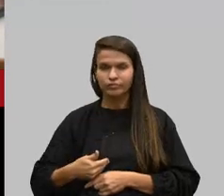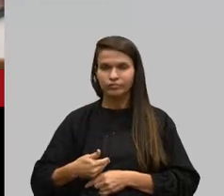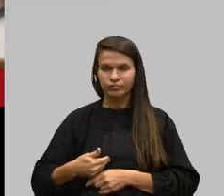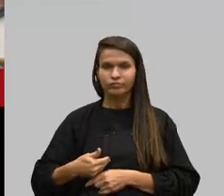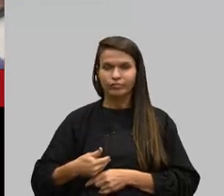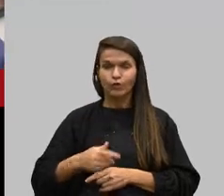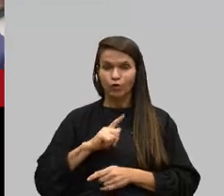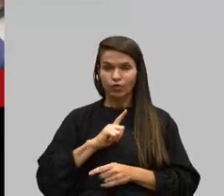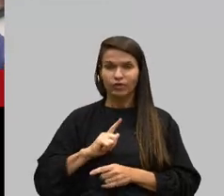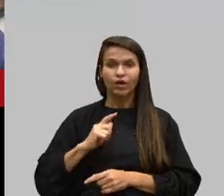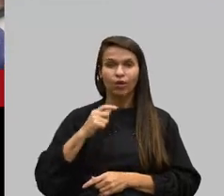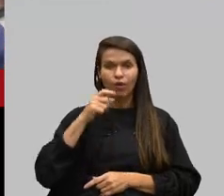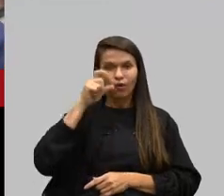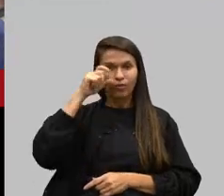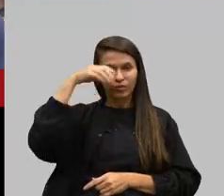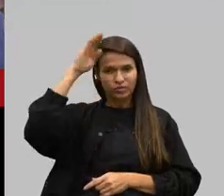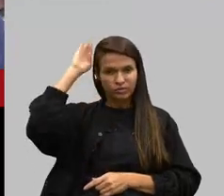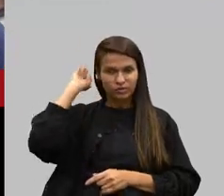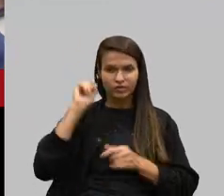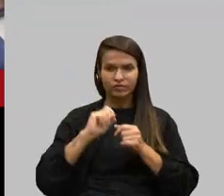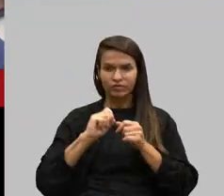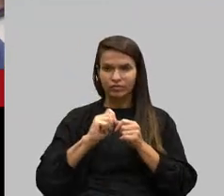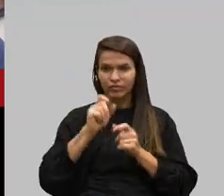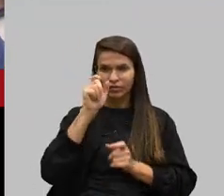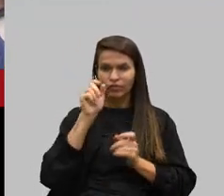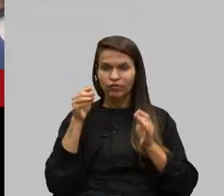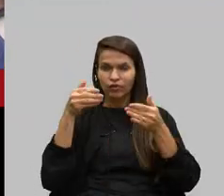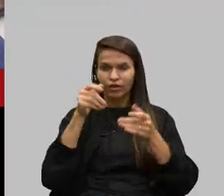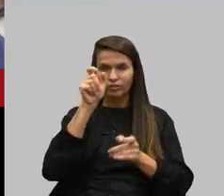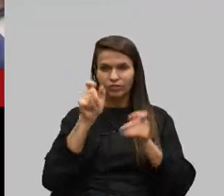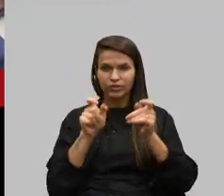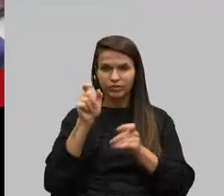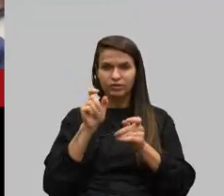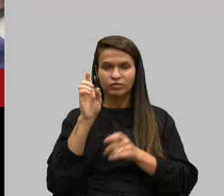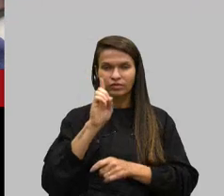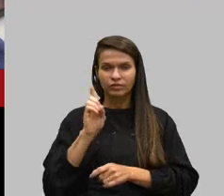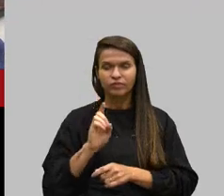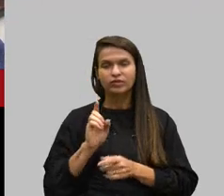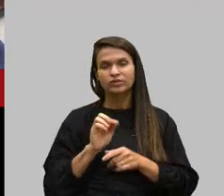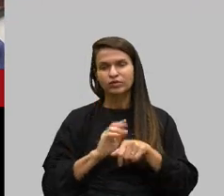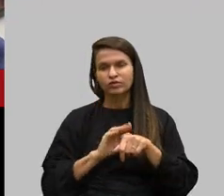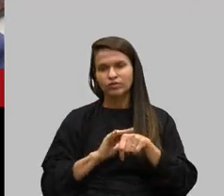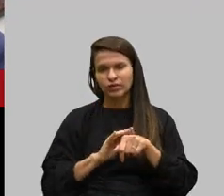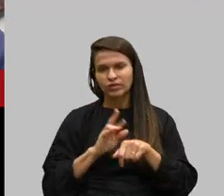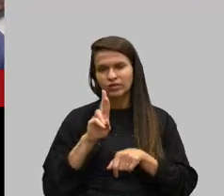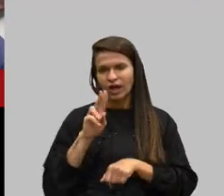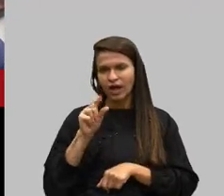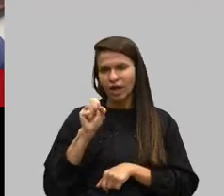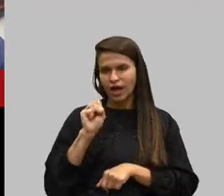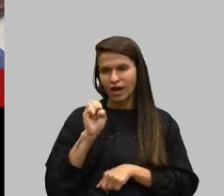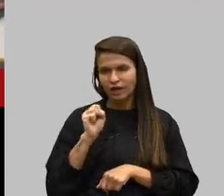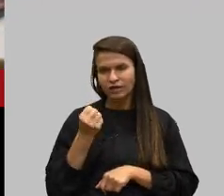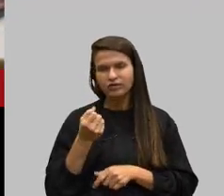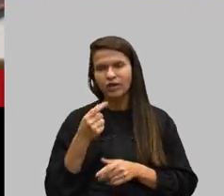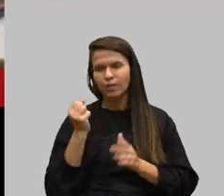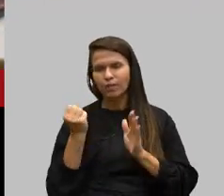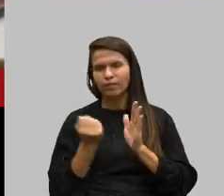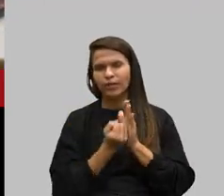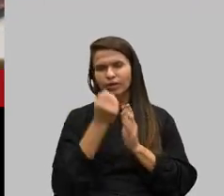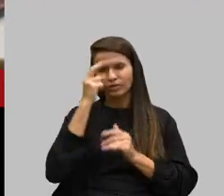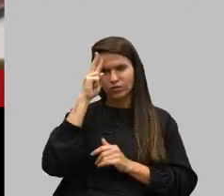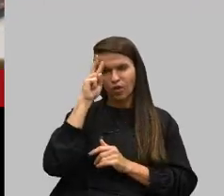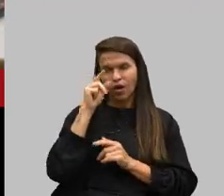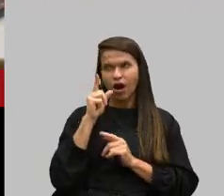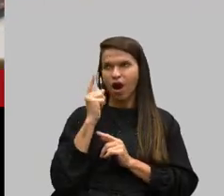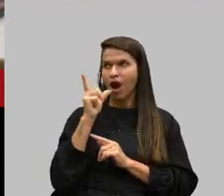Zema tem feito em relação a pessoa com deficiência e doenças raras é histórico é algo que a gente nunca tinha